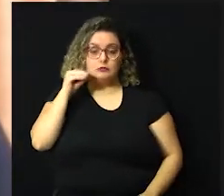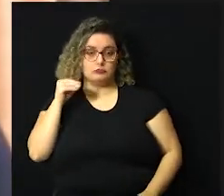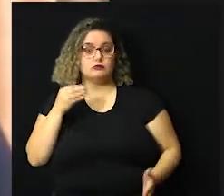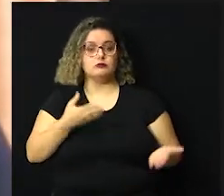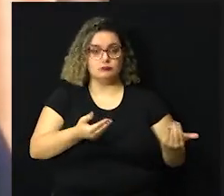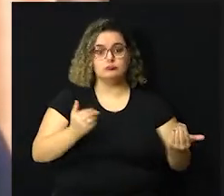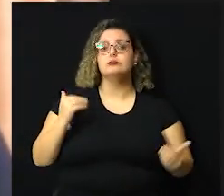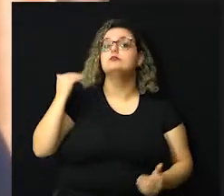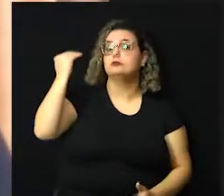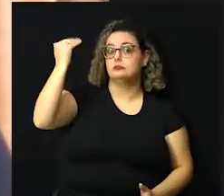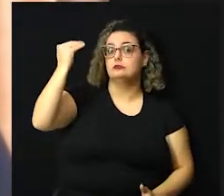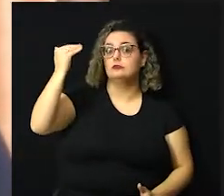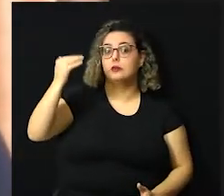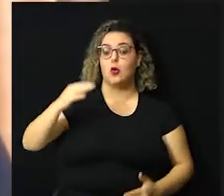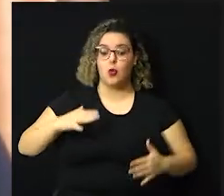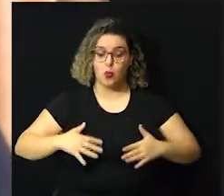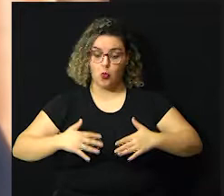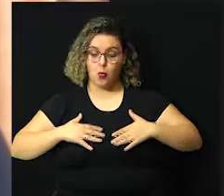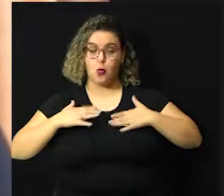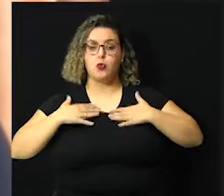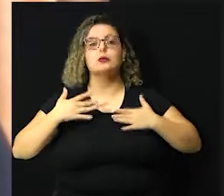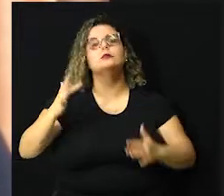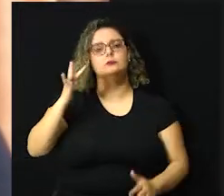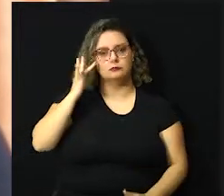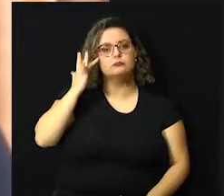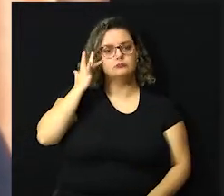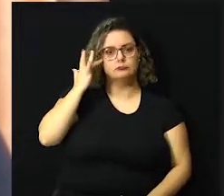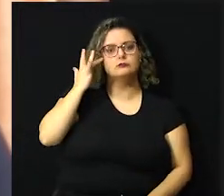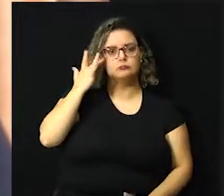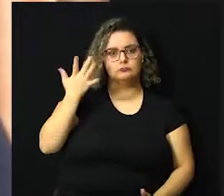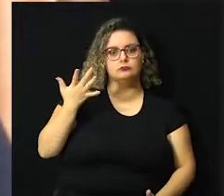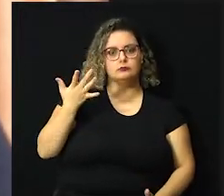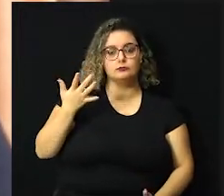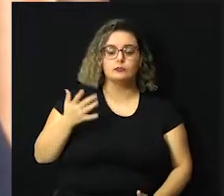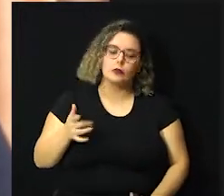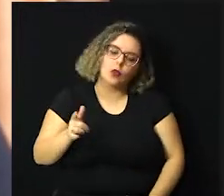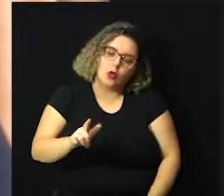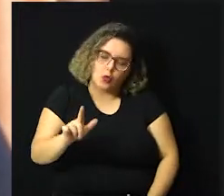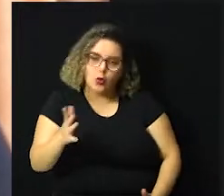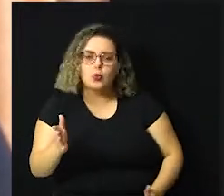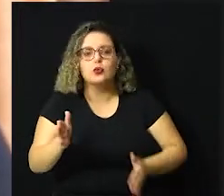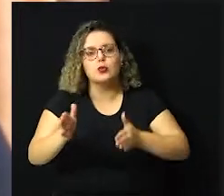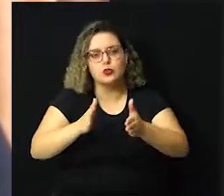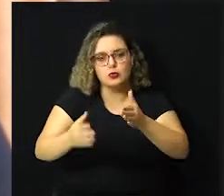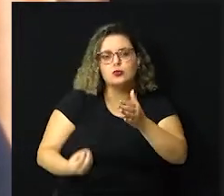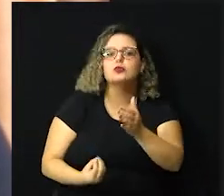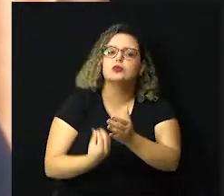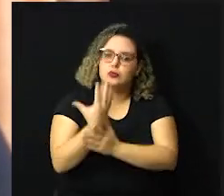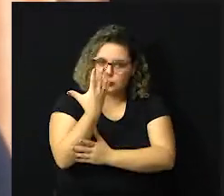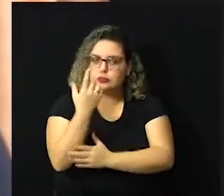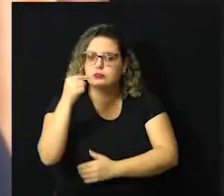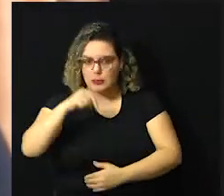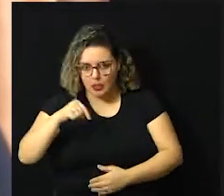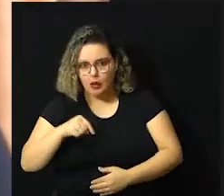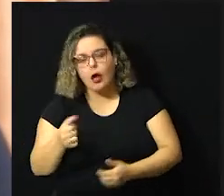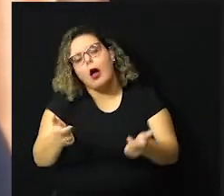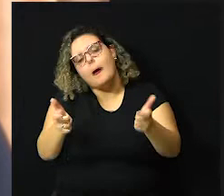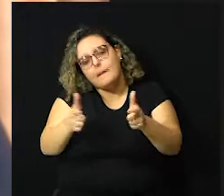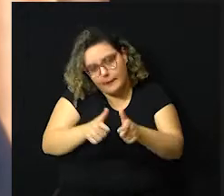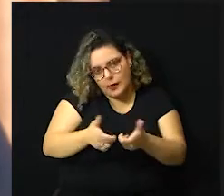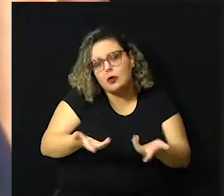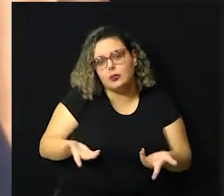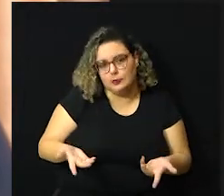serem organismos mais maduros, com mais viabilidade, é claro que esse tempo de fabricação dos anticorpos é um pouco